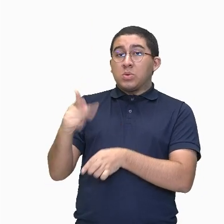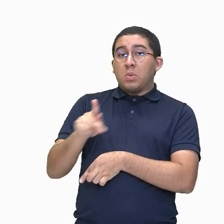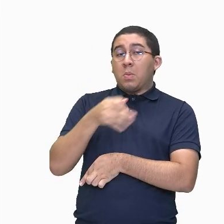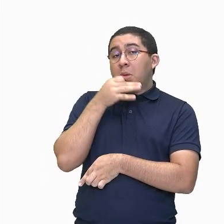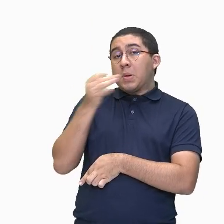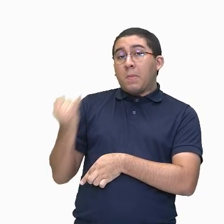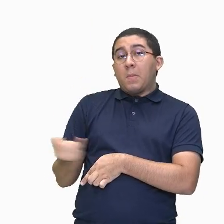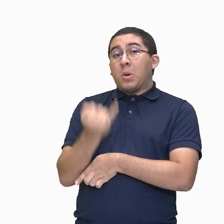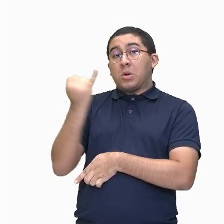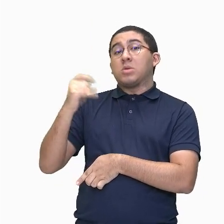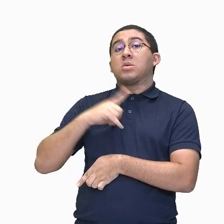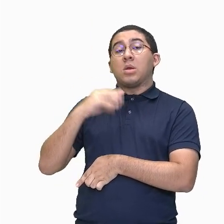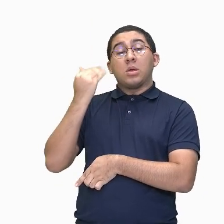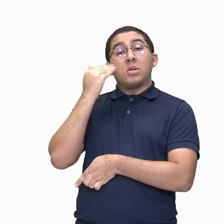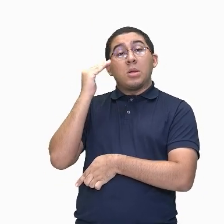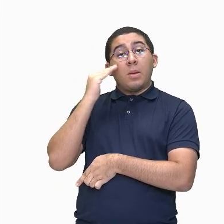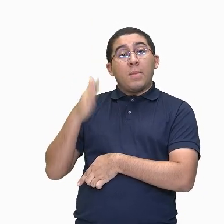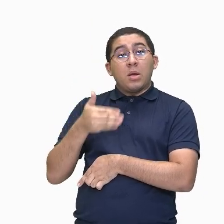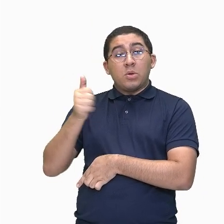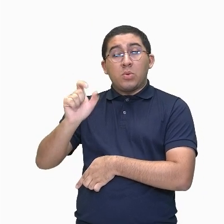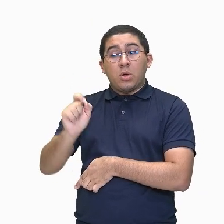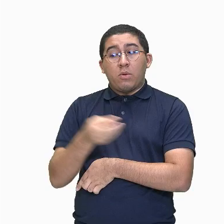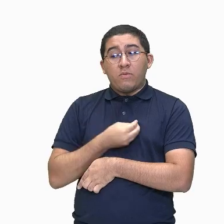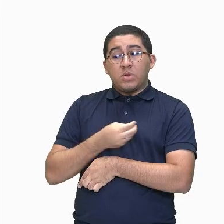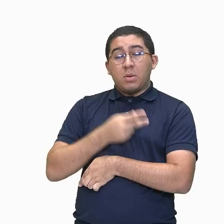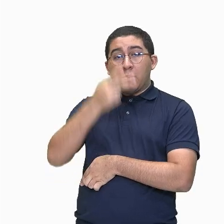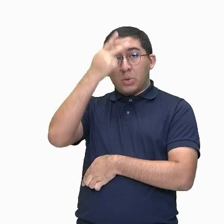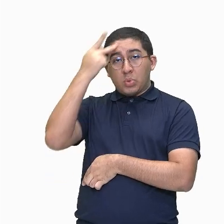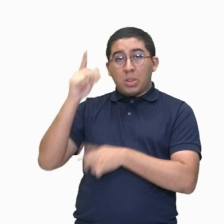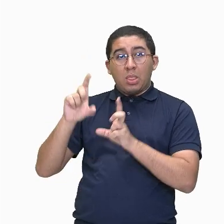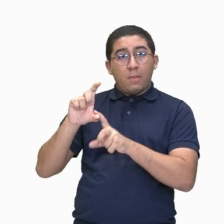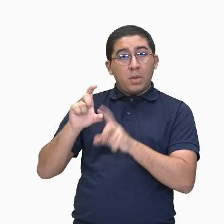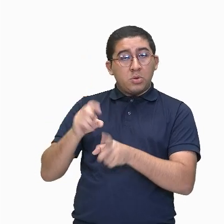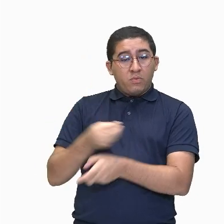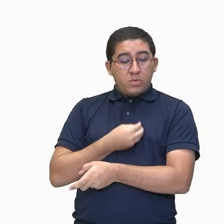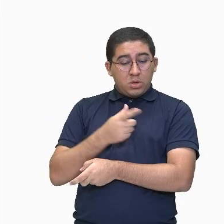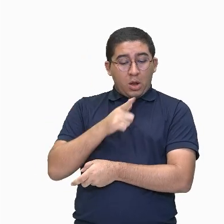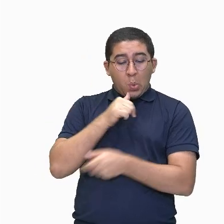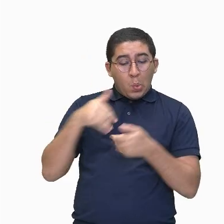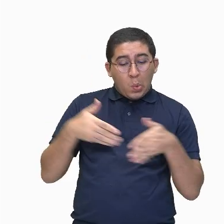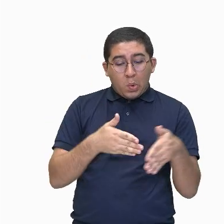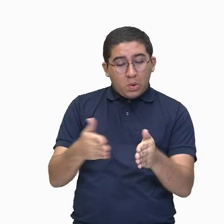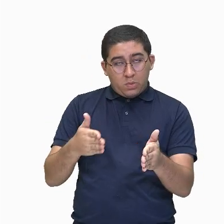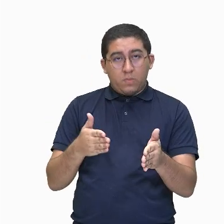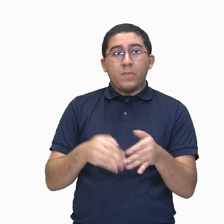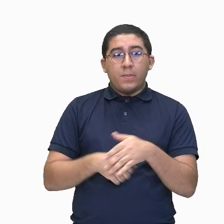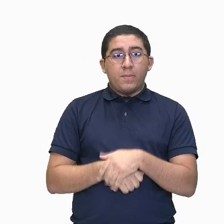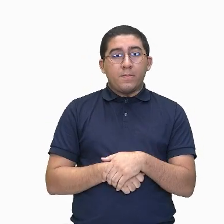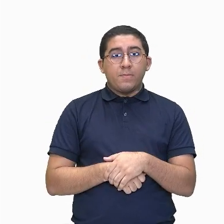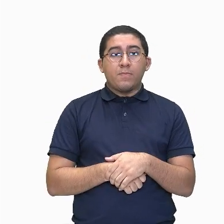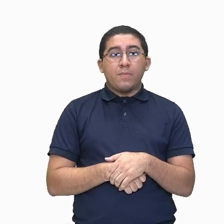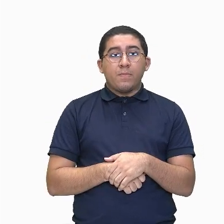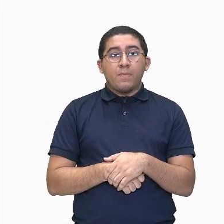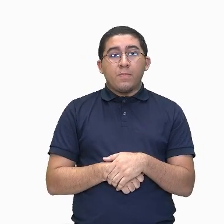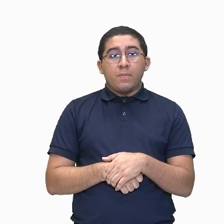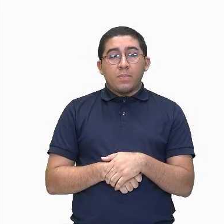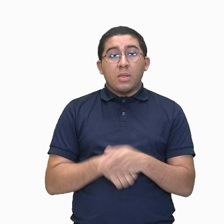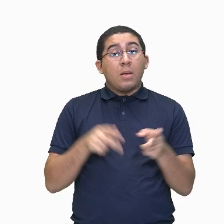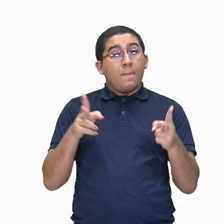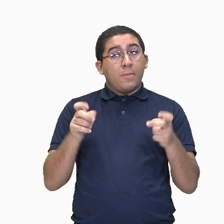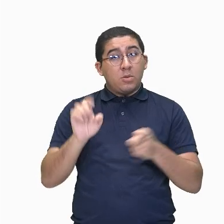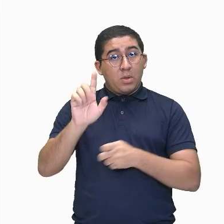entendermos melhor a vida de quem depende do rio para viver. Então, observe aí que essa é